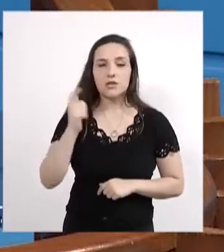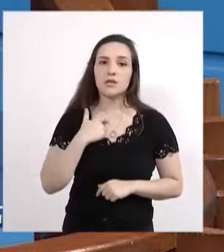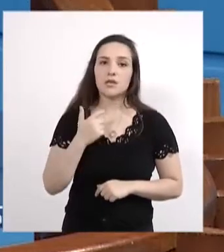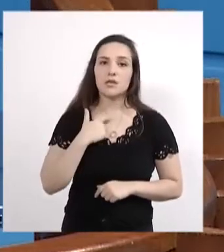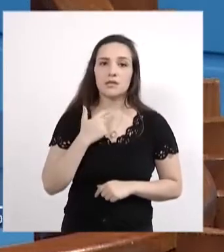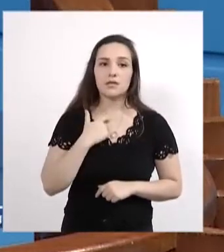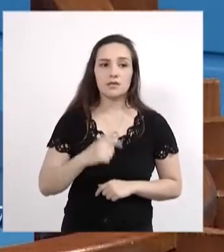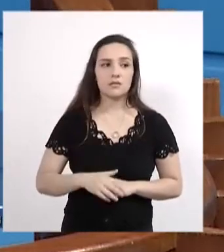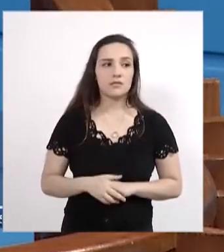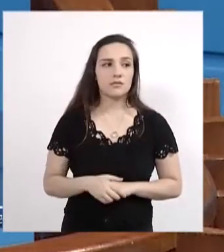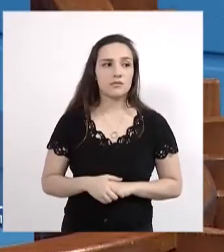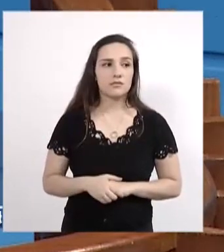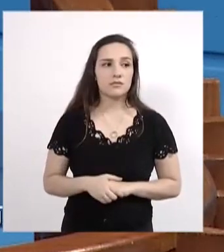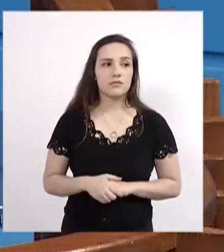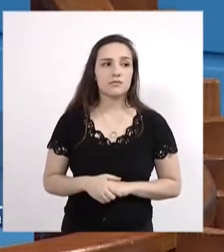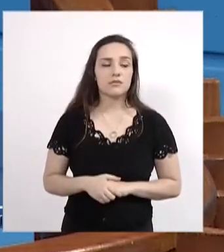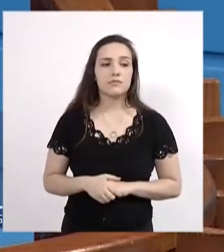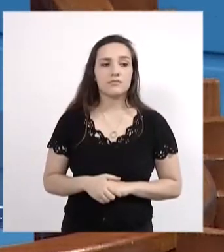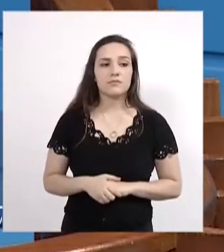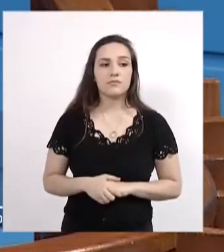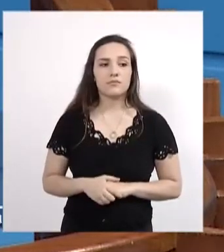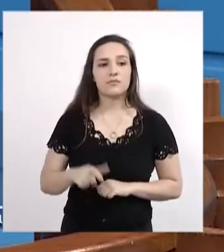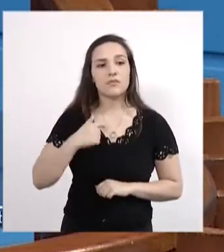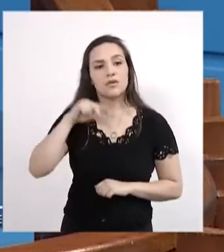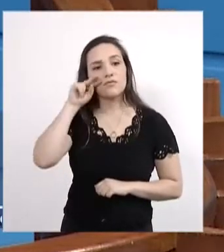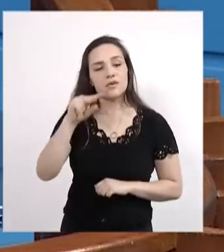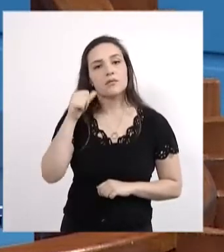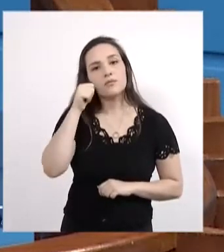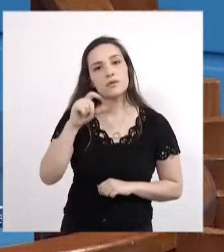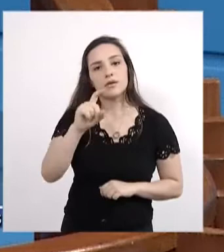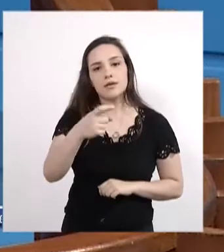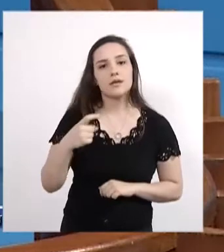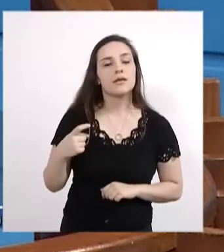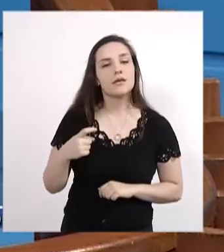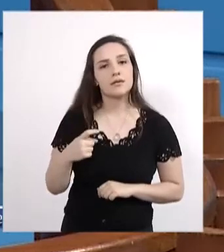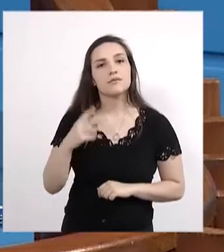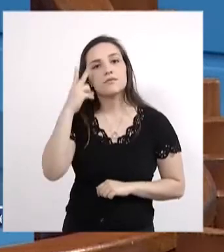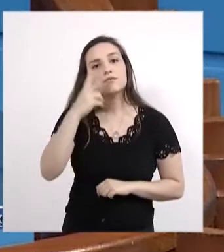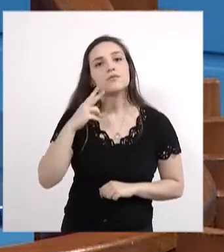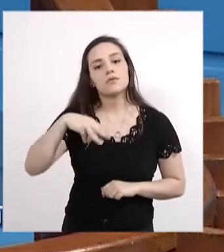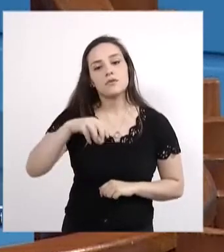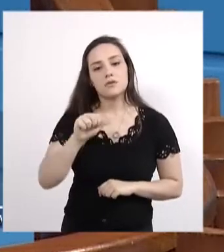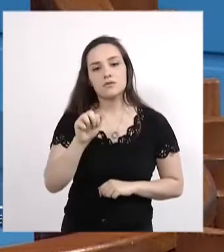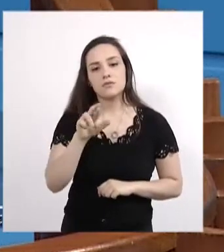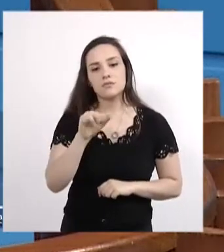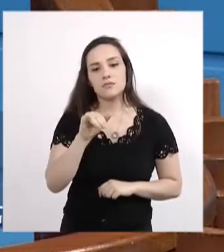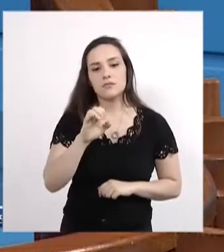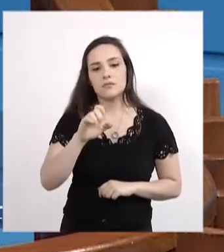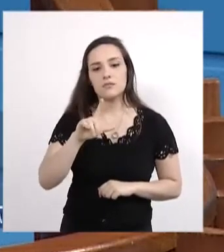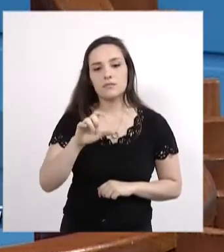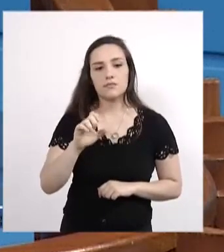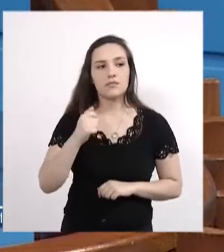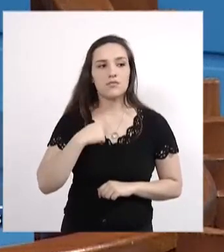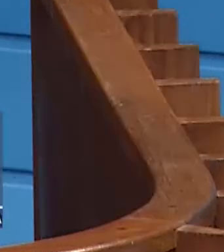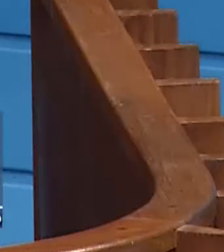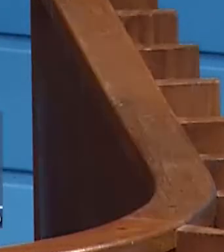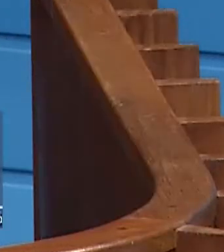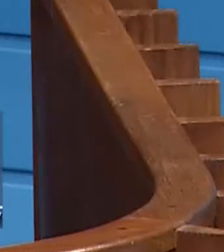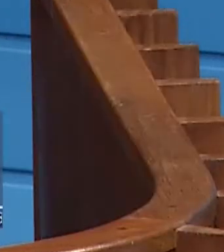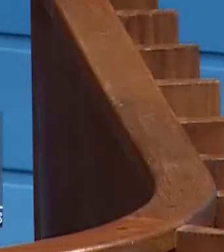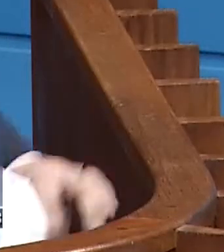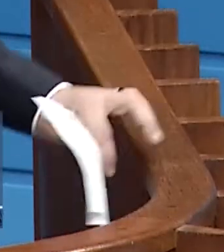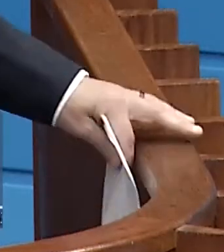uma foto da ex-vereadora Marielle Franco, e eu escrevi lá assim: essa mulher ainda vai derrubar